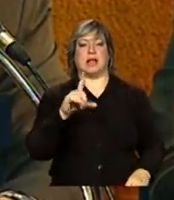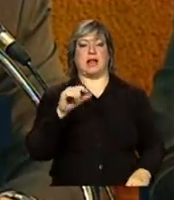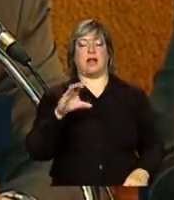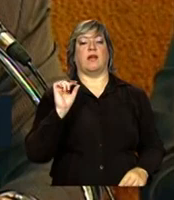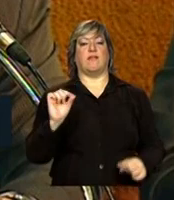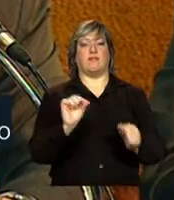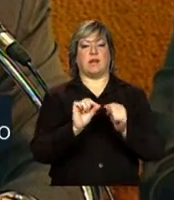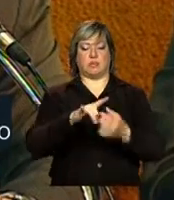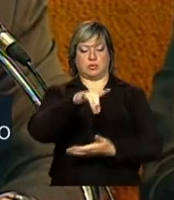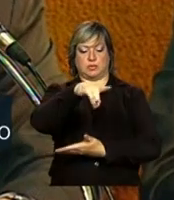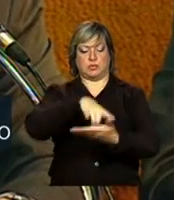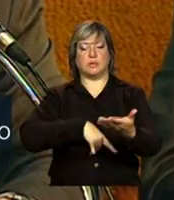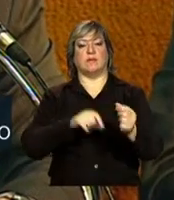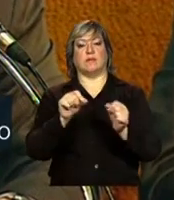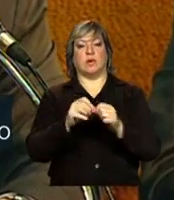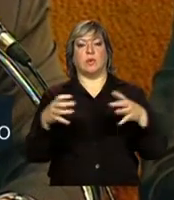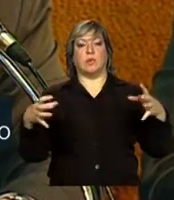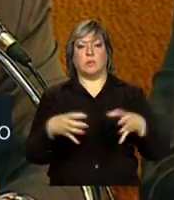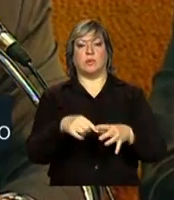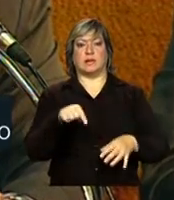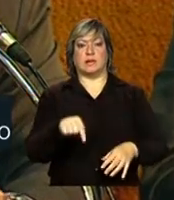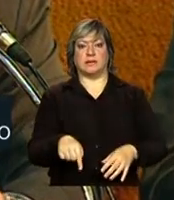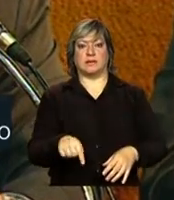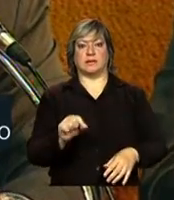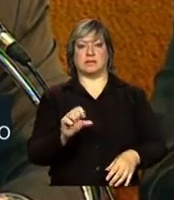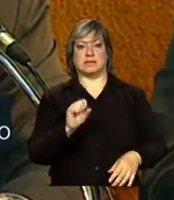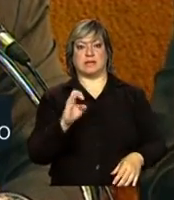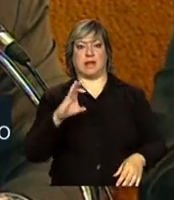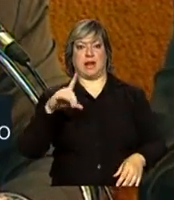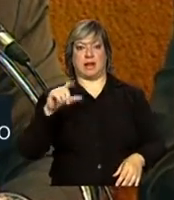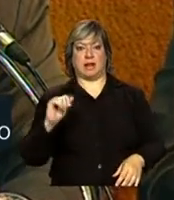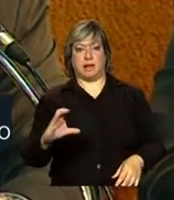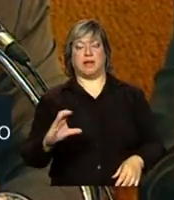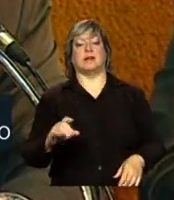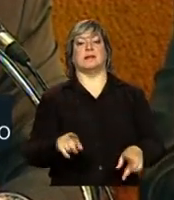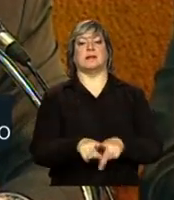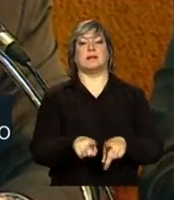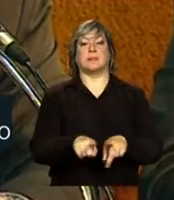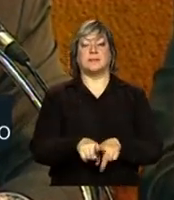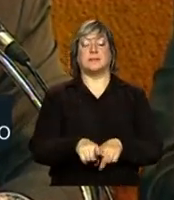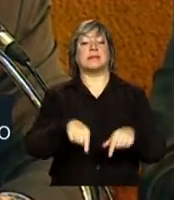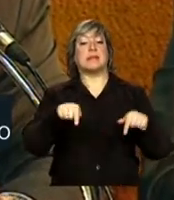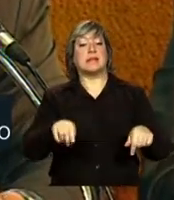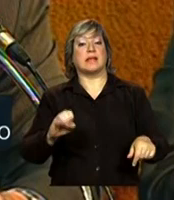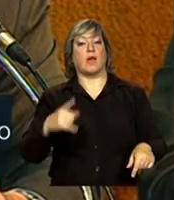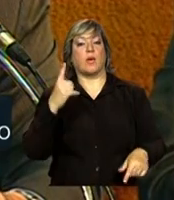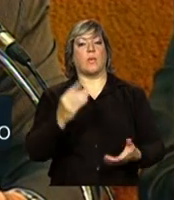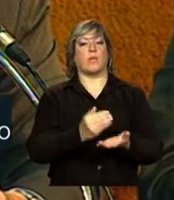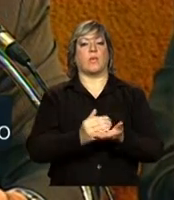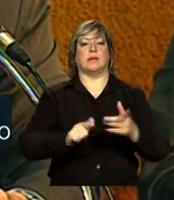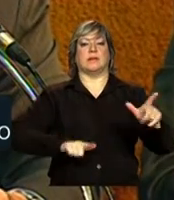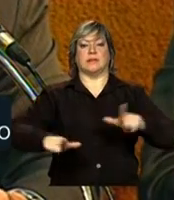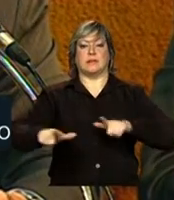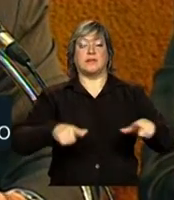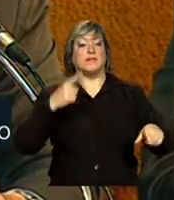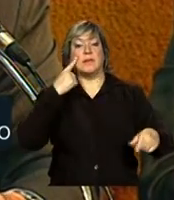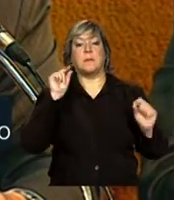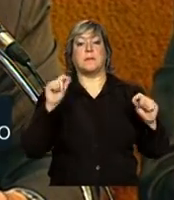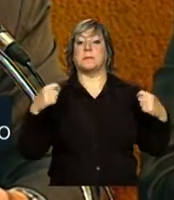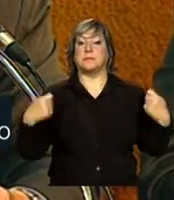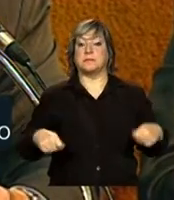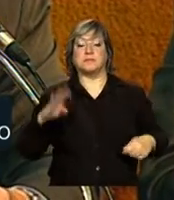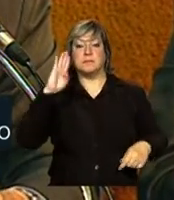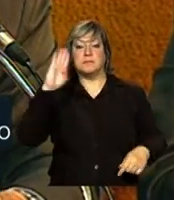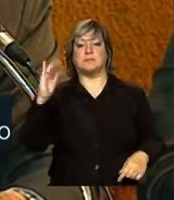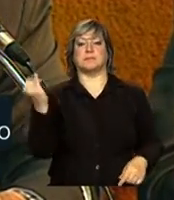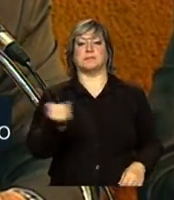existência dessa Instância no âmbito eh da celac mas trata-se de uma iniciativa que Visa precisamente